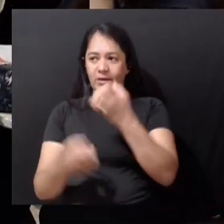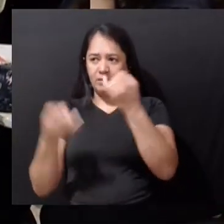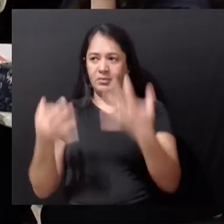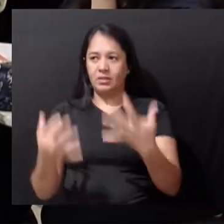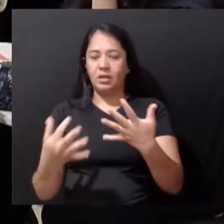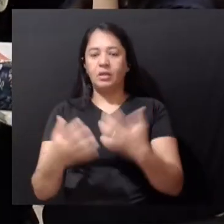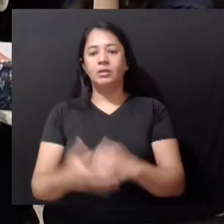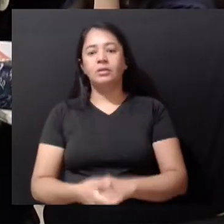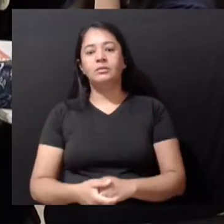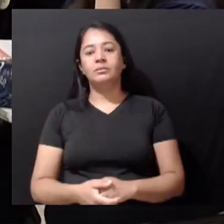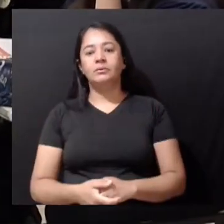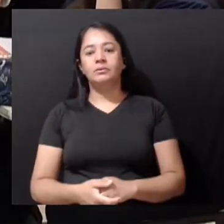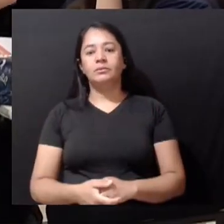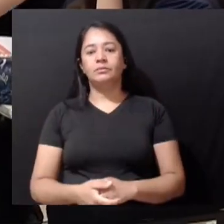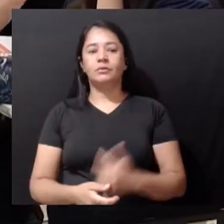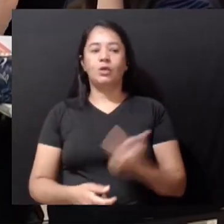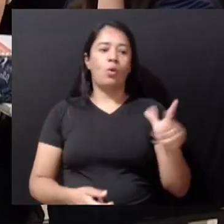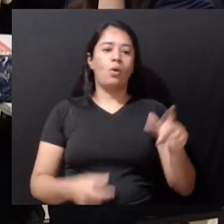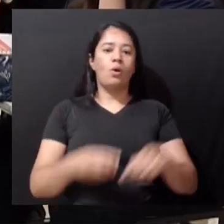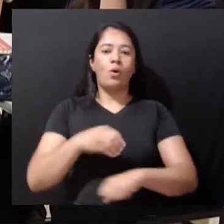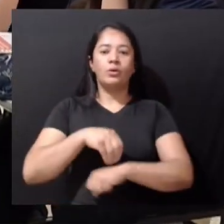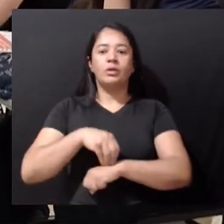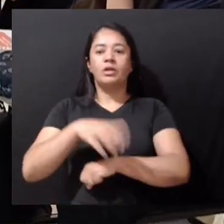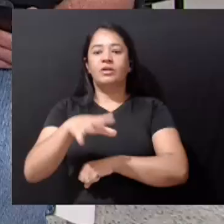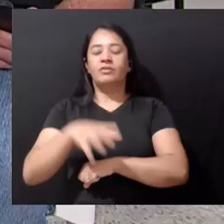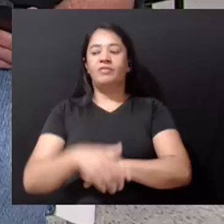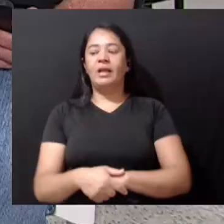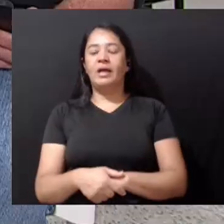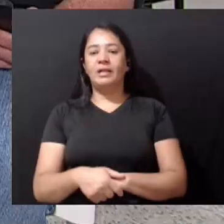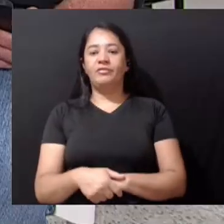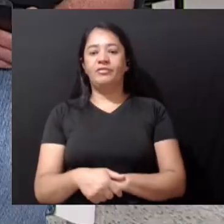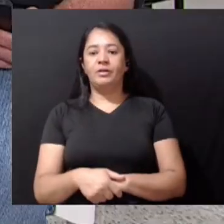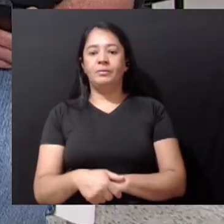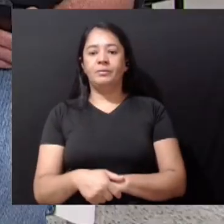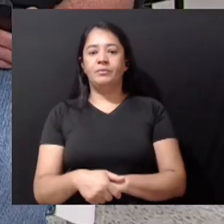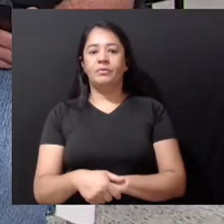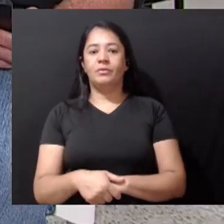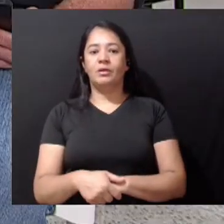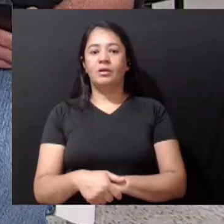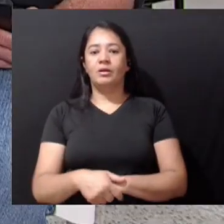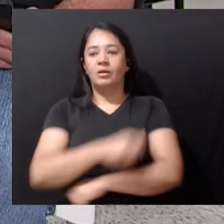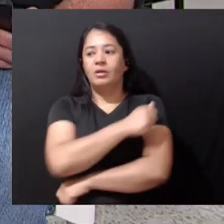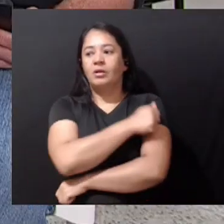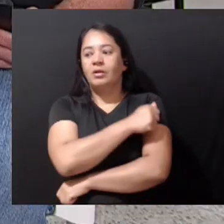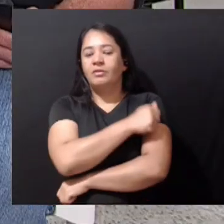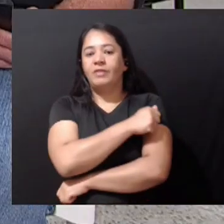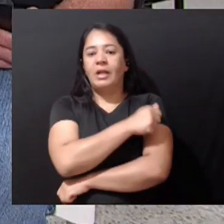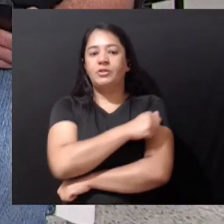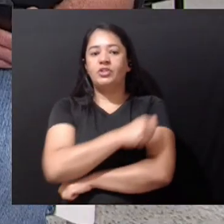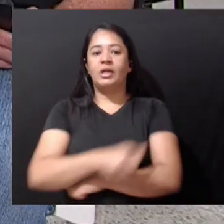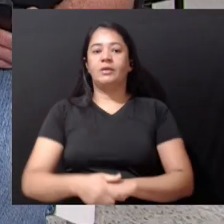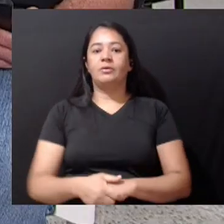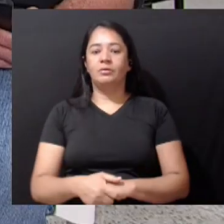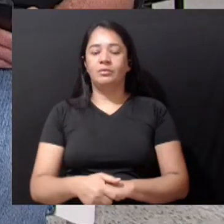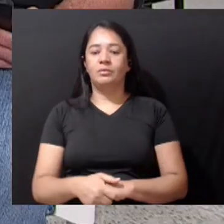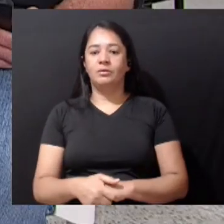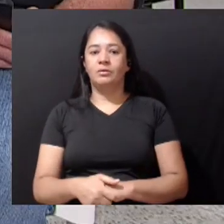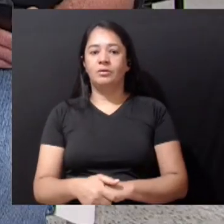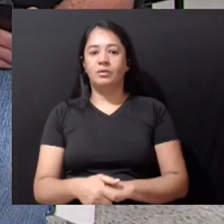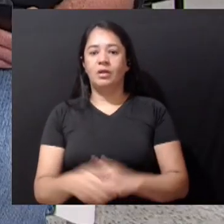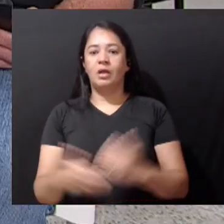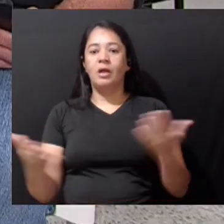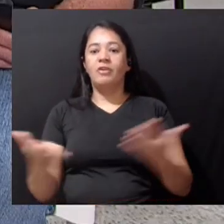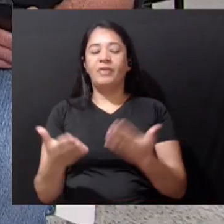mais alguma dica para os candidatos, para os estudantes? Nesse momento, lidar com